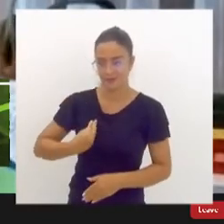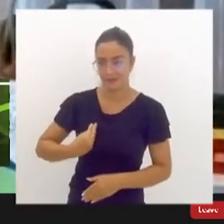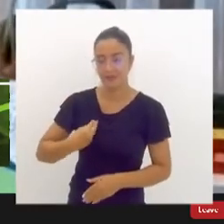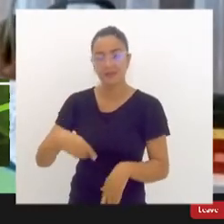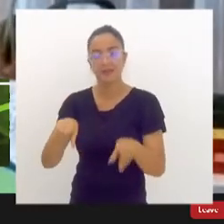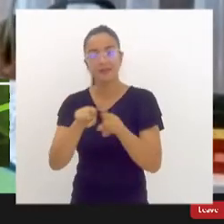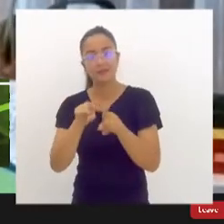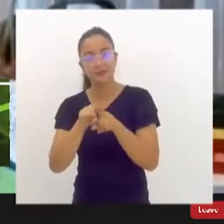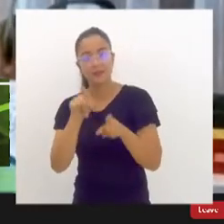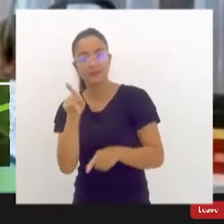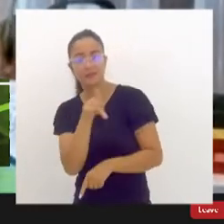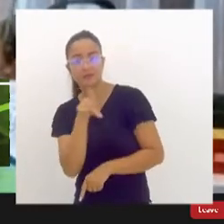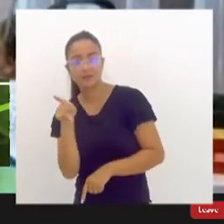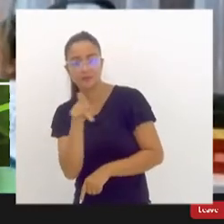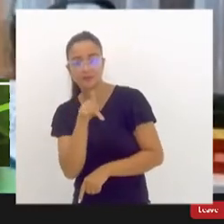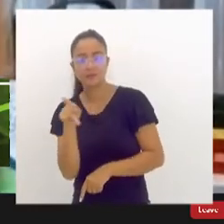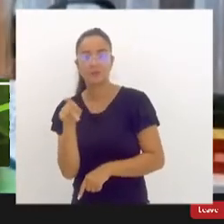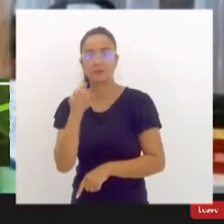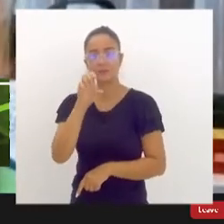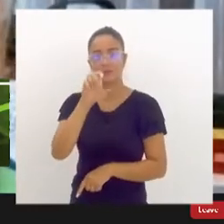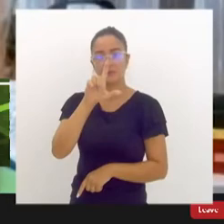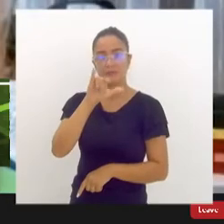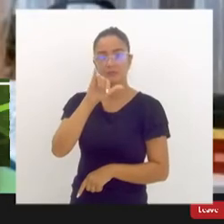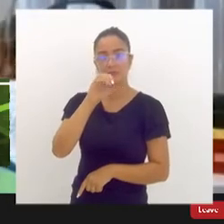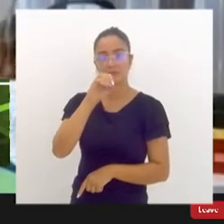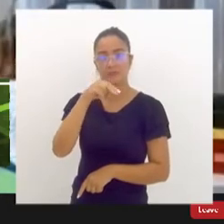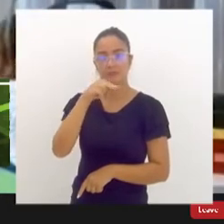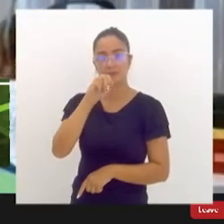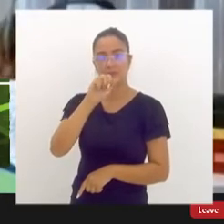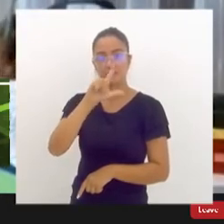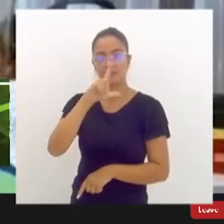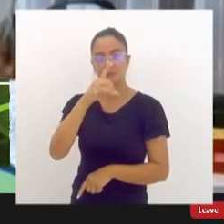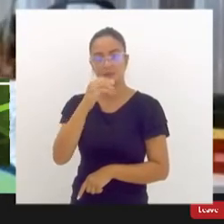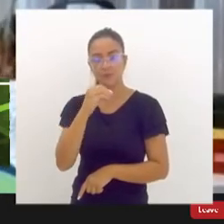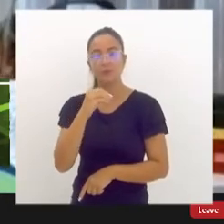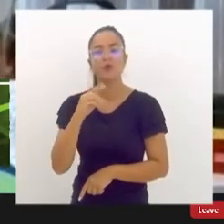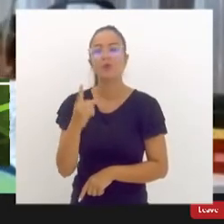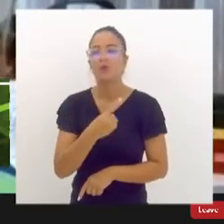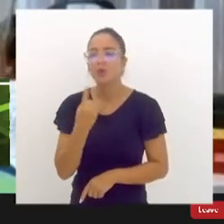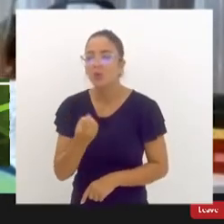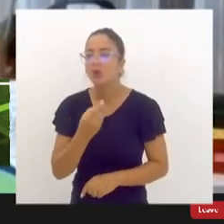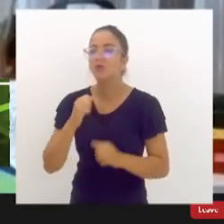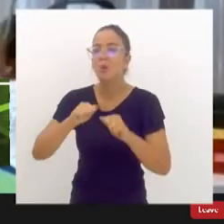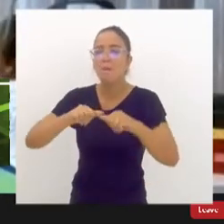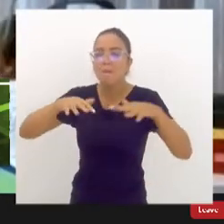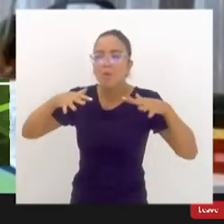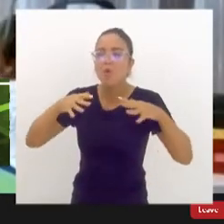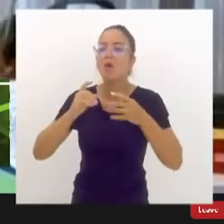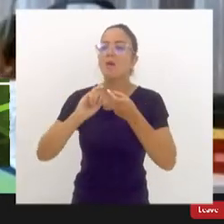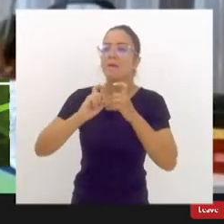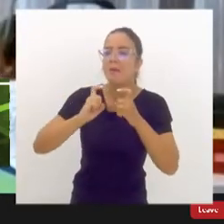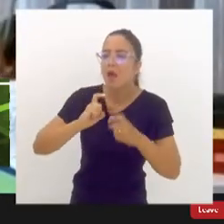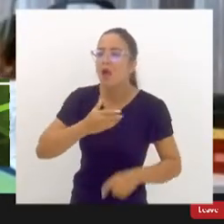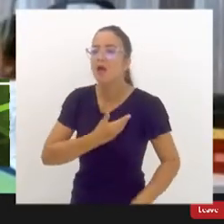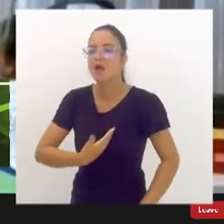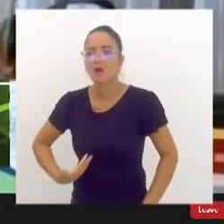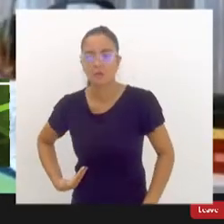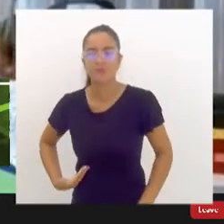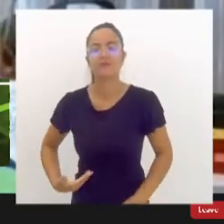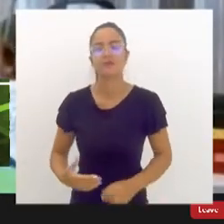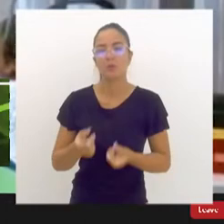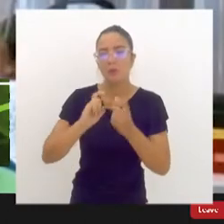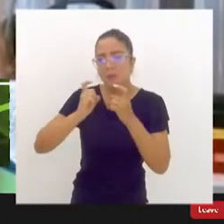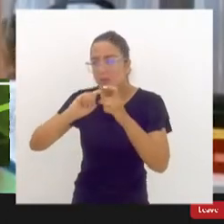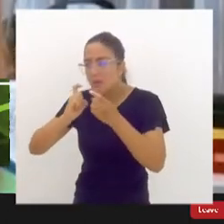como também o professor Elionaldo, que fizemos aqui várias audiências públicas, inclusive tivemos o